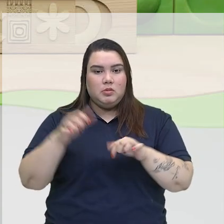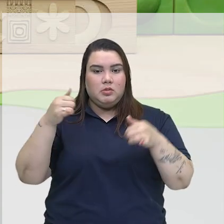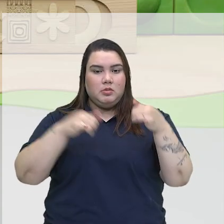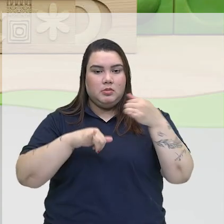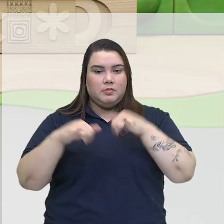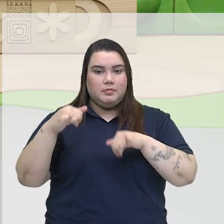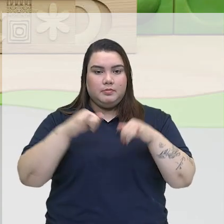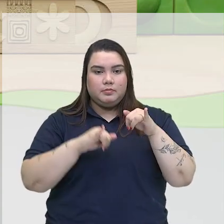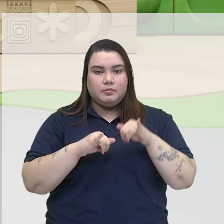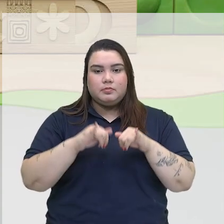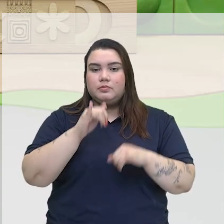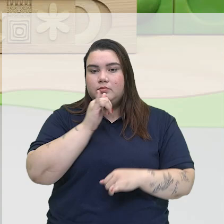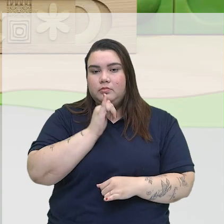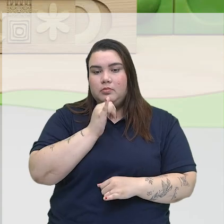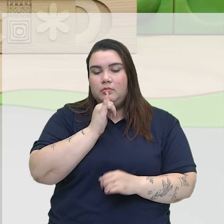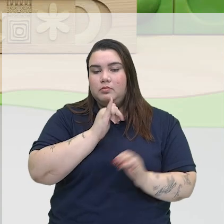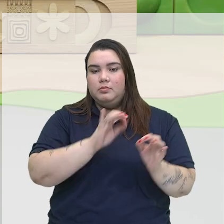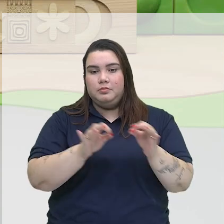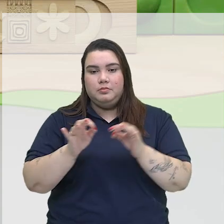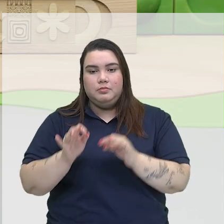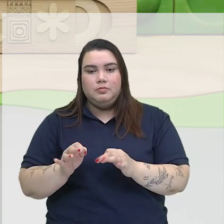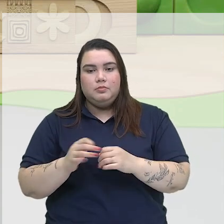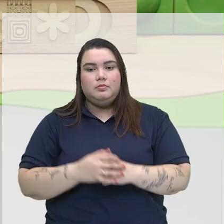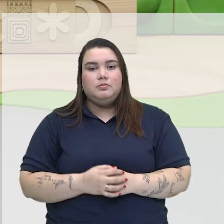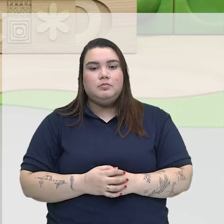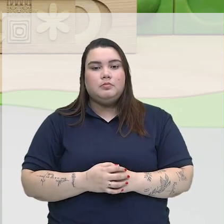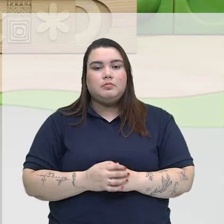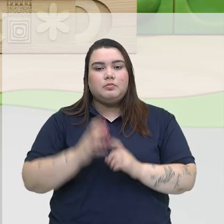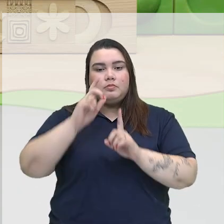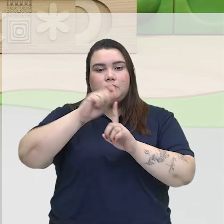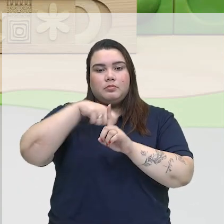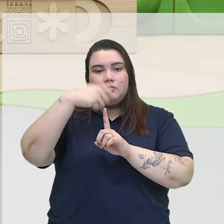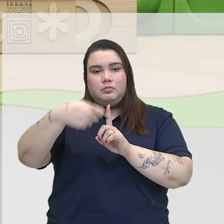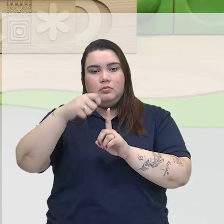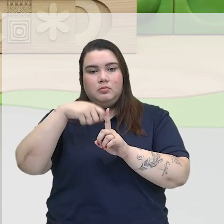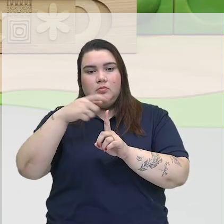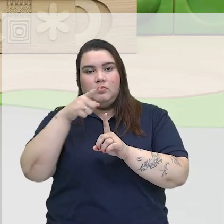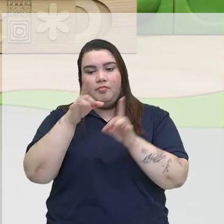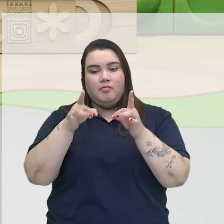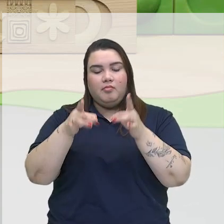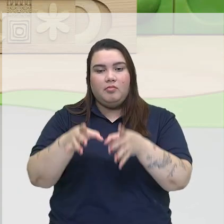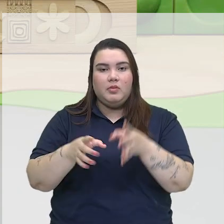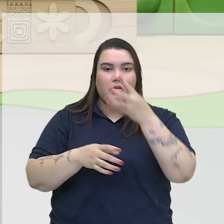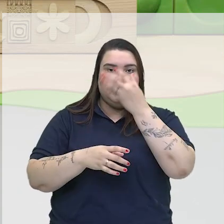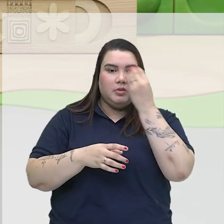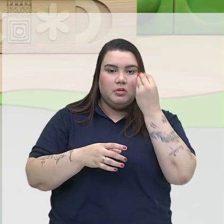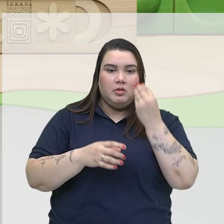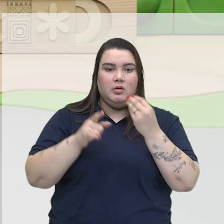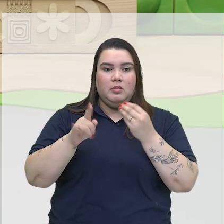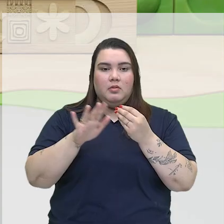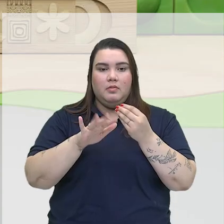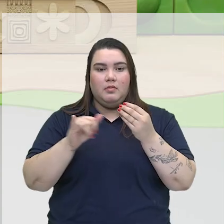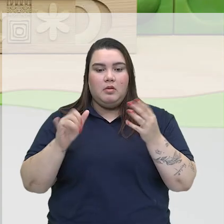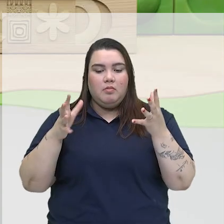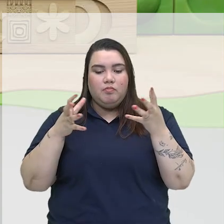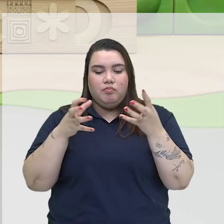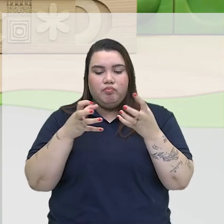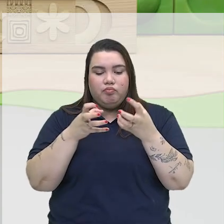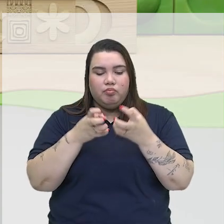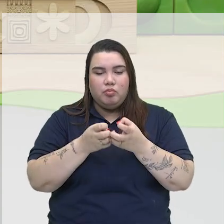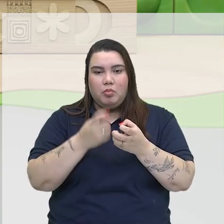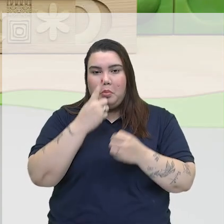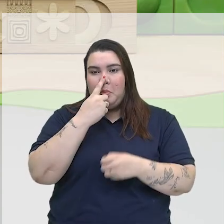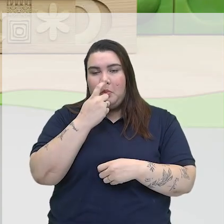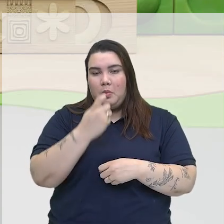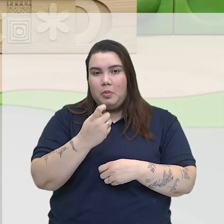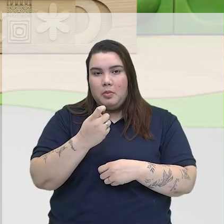nós temos aqui um exemplo, certo? A banana, quando você esquece, e ela vai ali